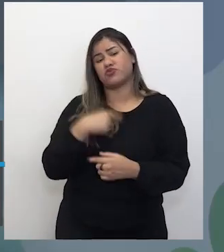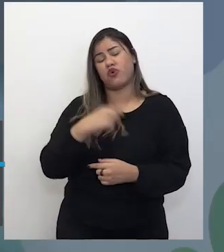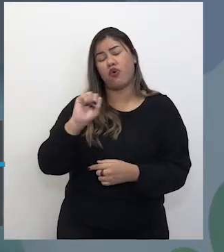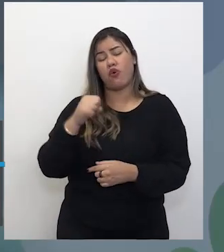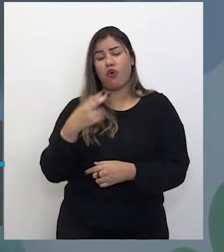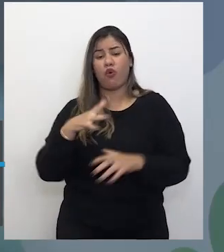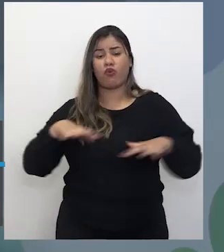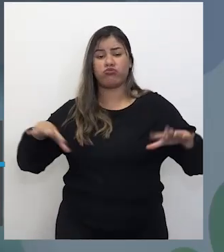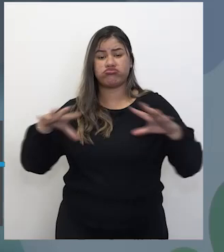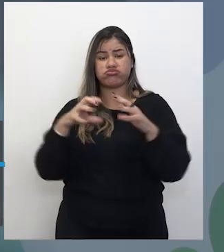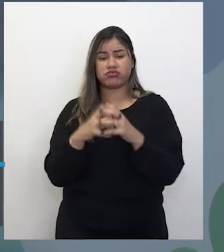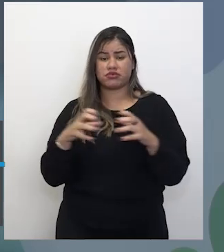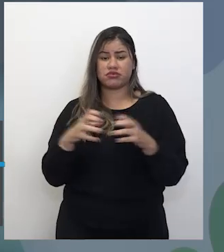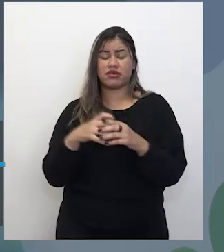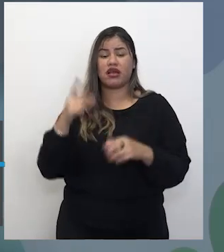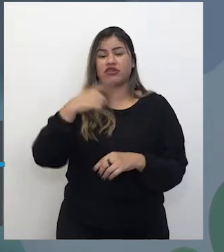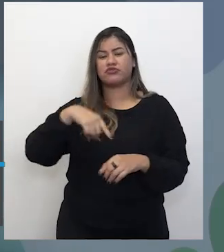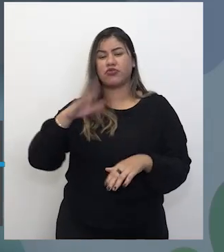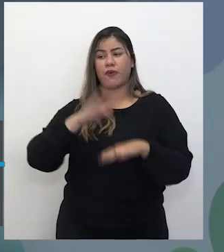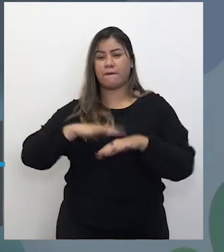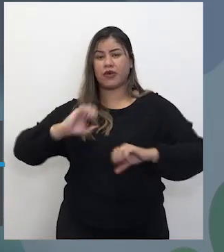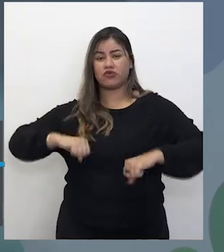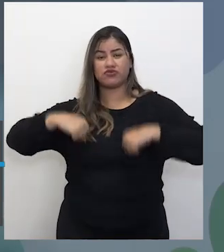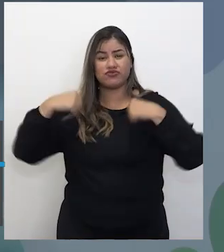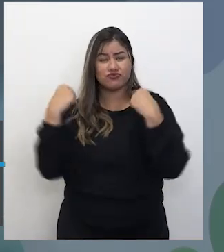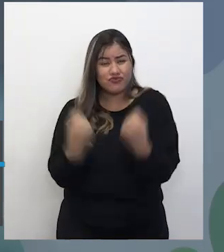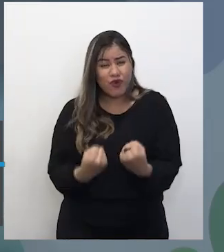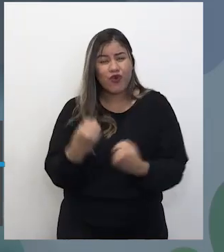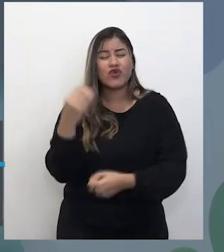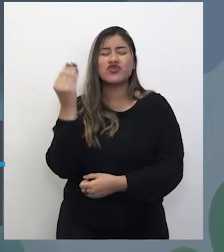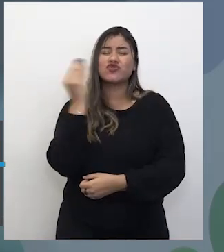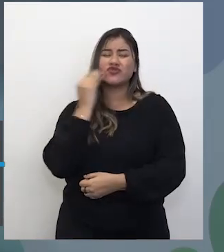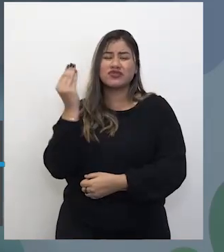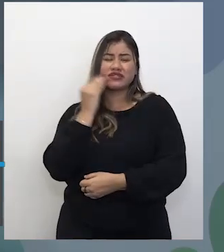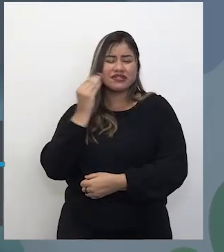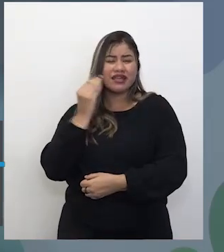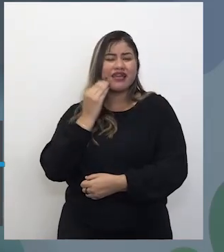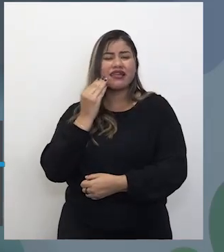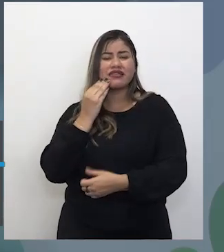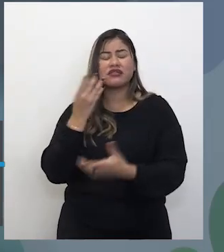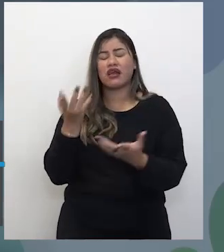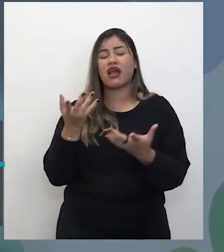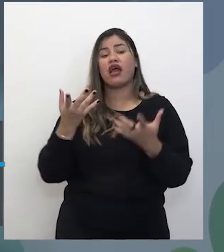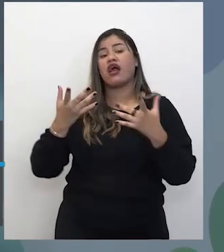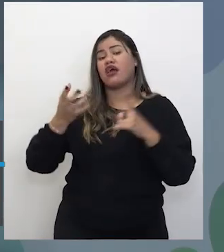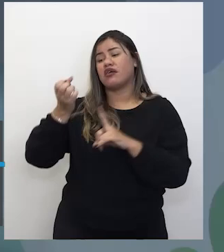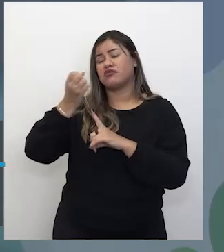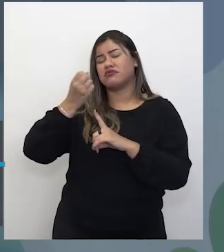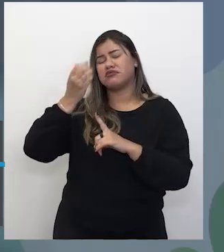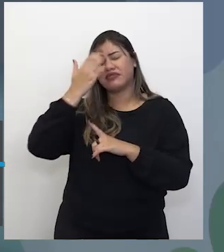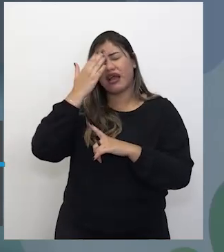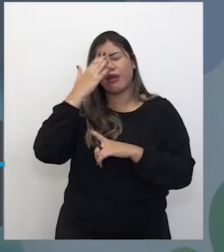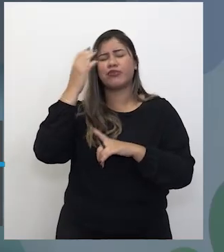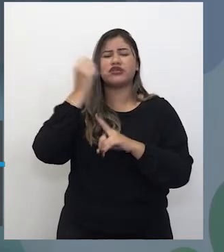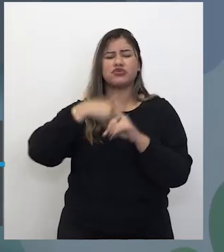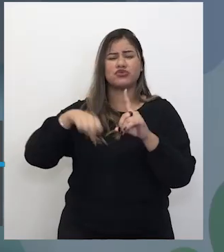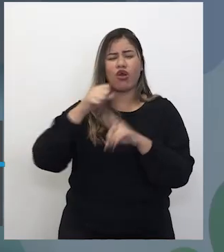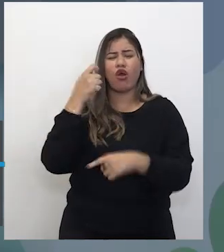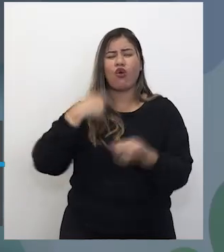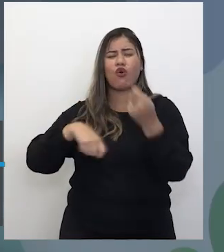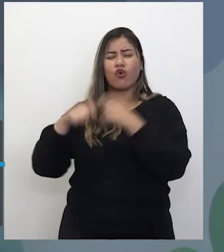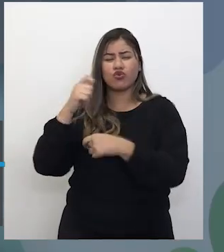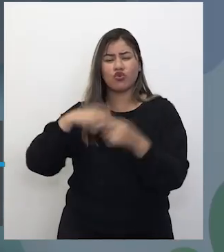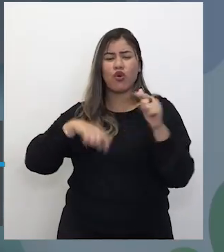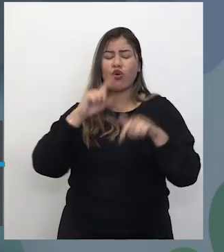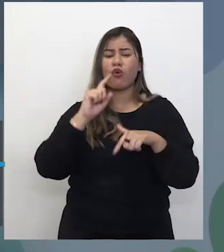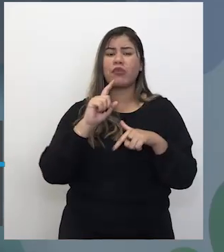pode trabalhar no protagonismo, até para falar que essas condições, né, socioeconômicas, a gente pode traduzir por materiais, elas não